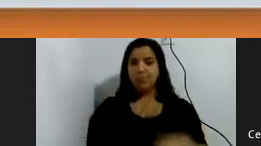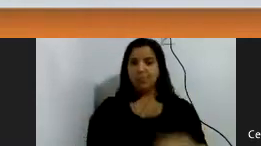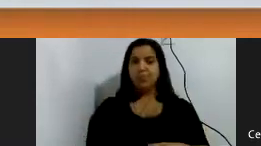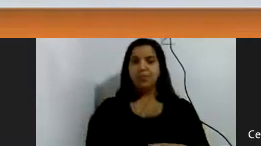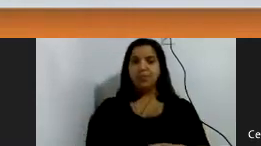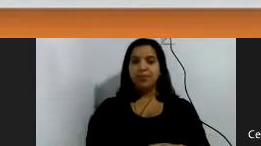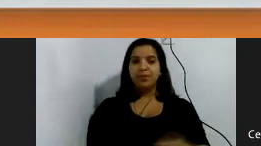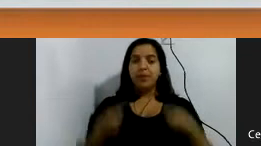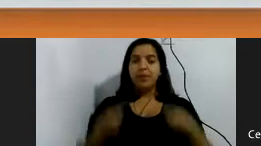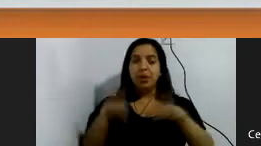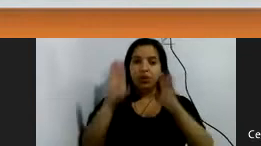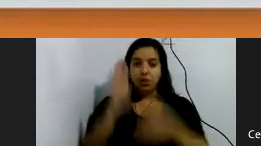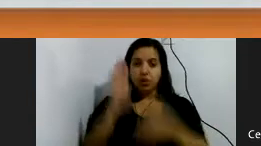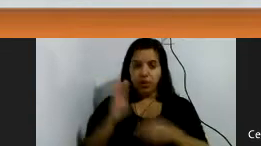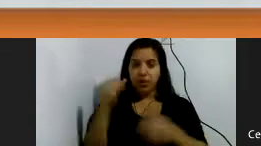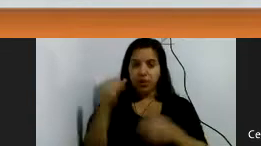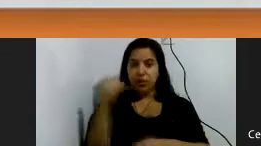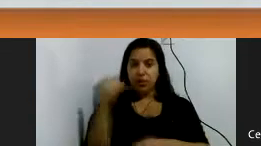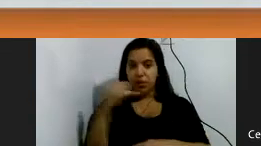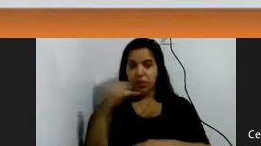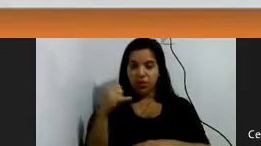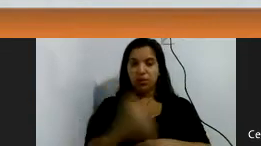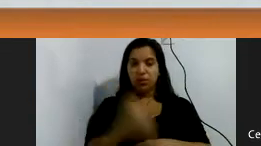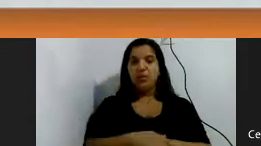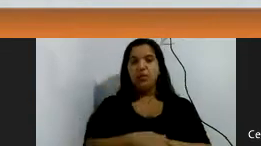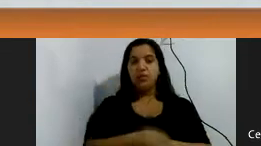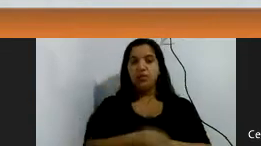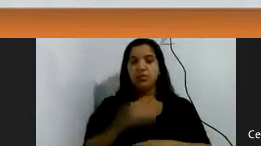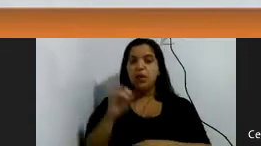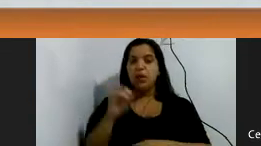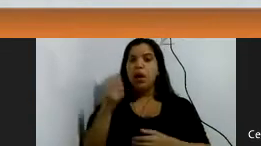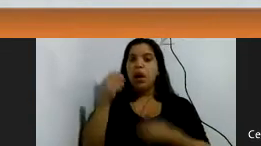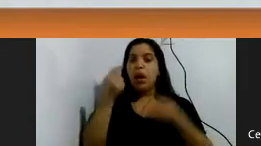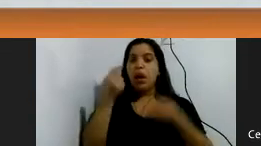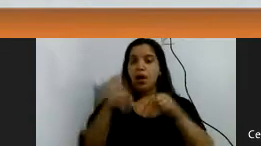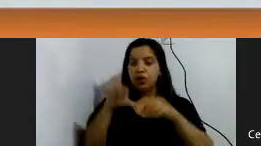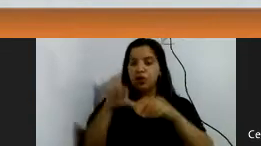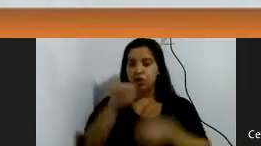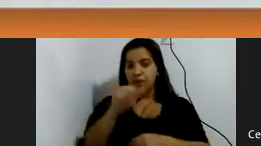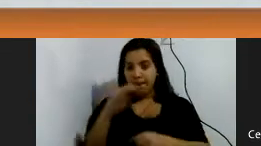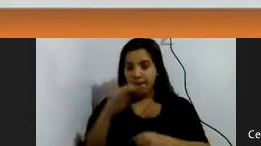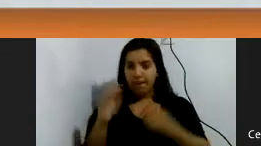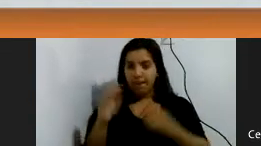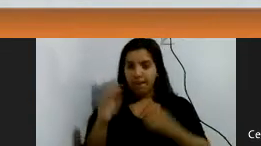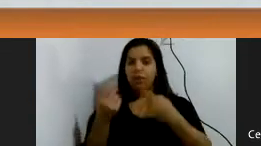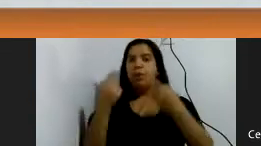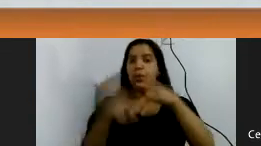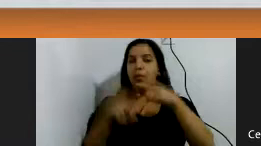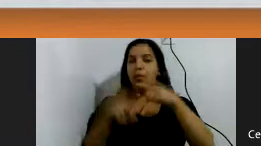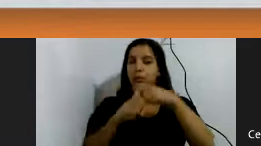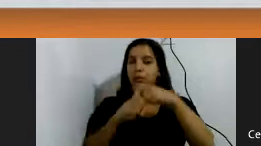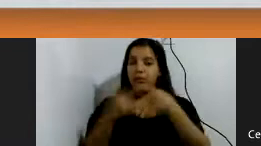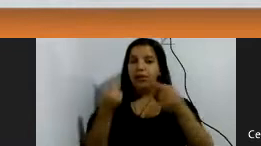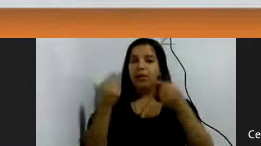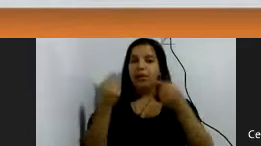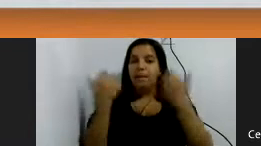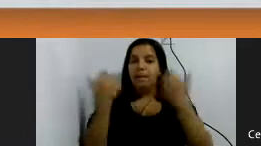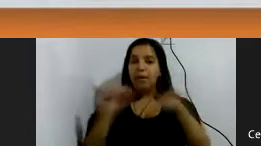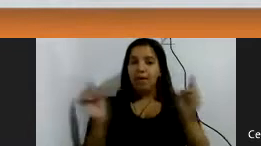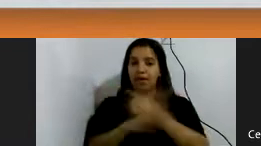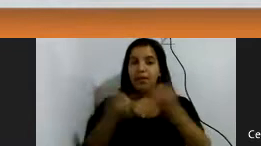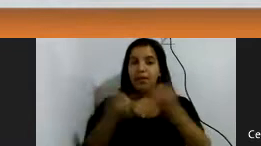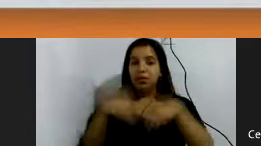Soro anti-B, negativo. O soro anti-AB tem que ser positivo. E na prova reversa, ele